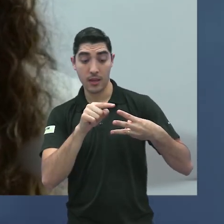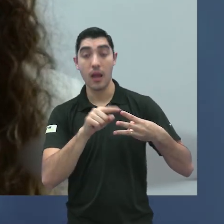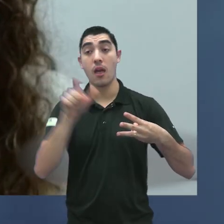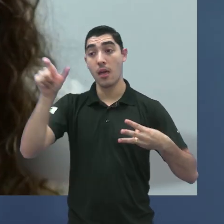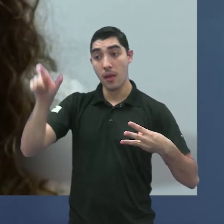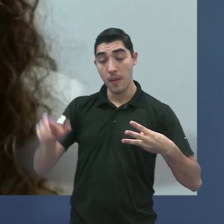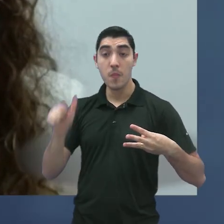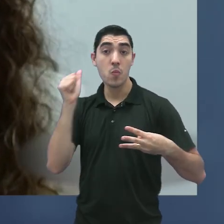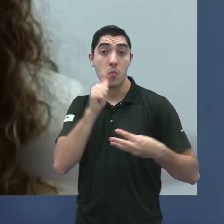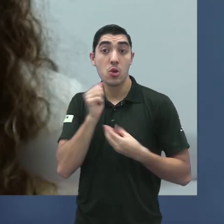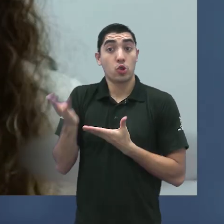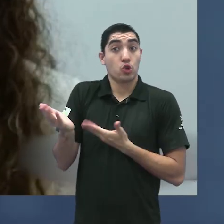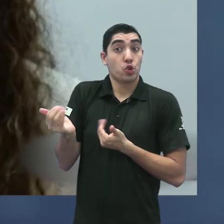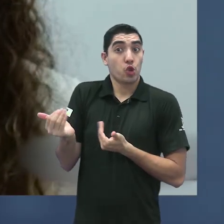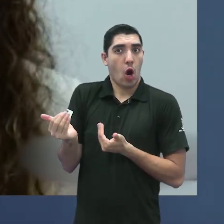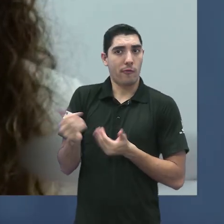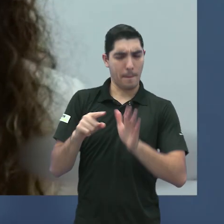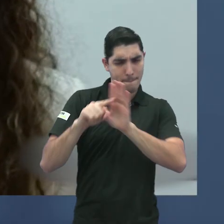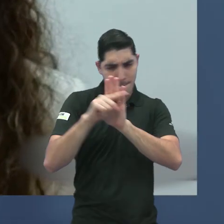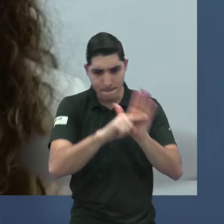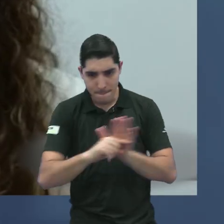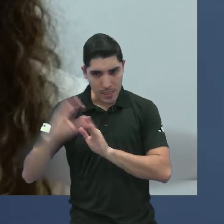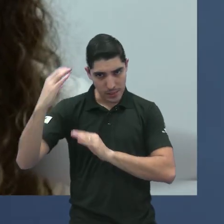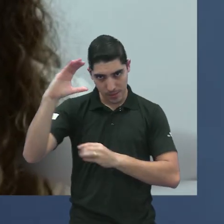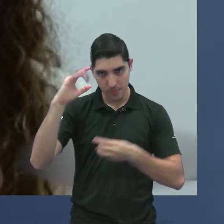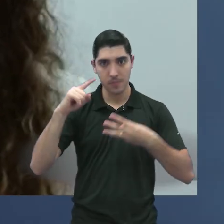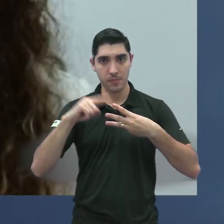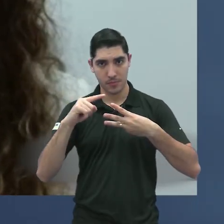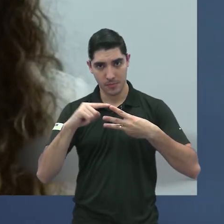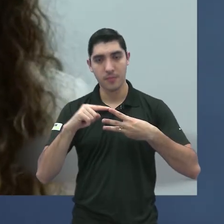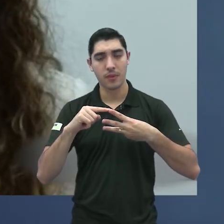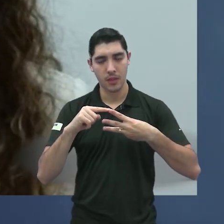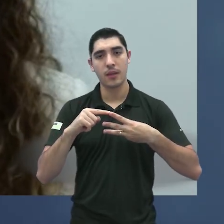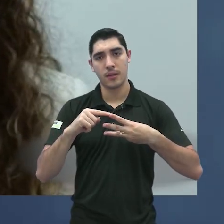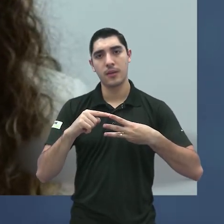cientistas mais jovens, que a gente chama de